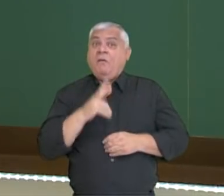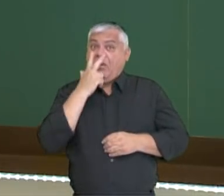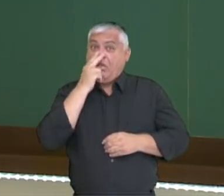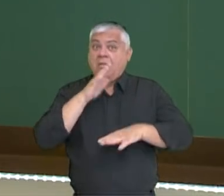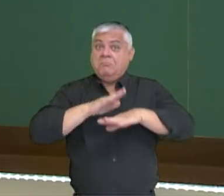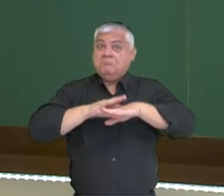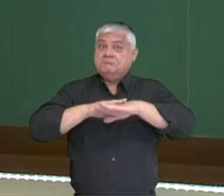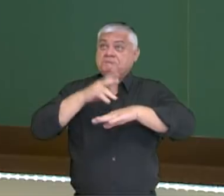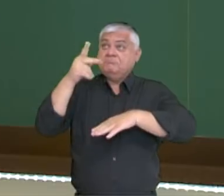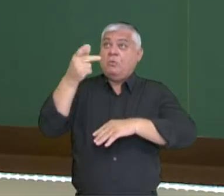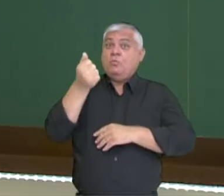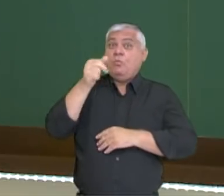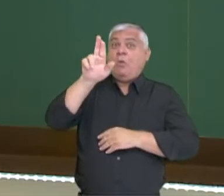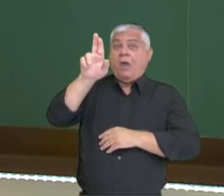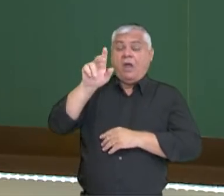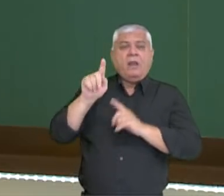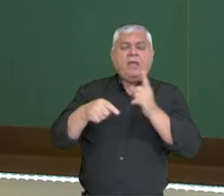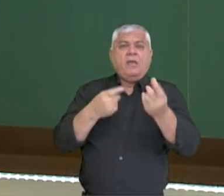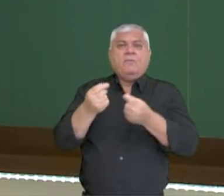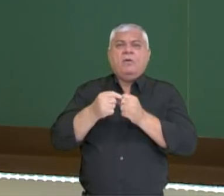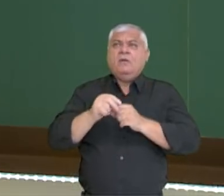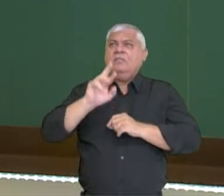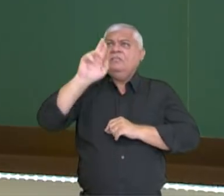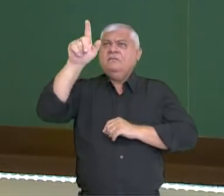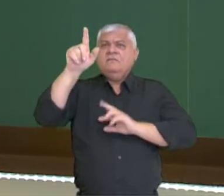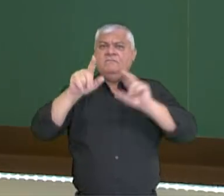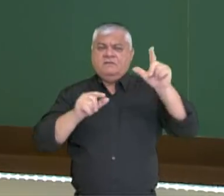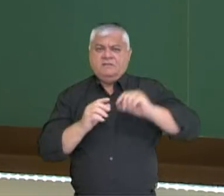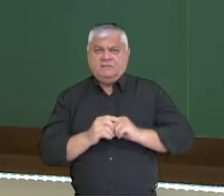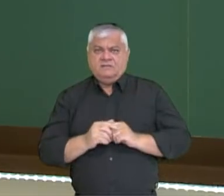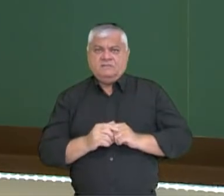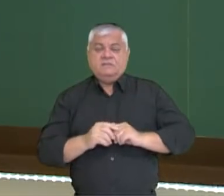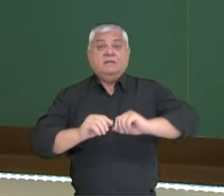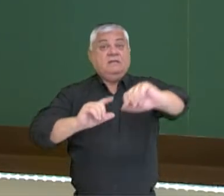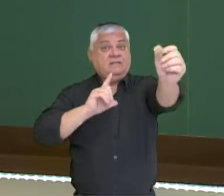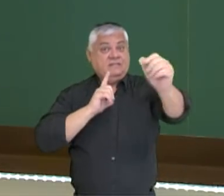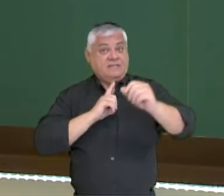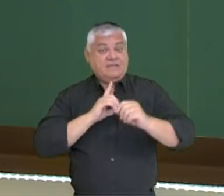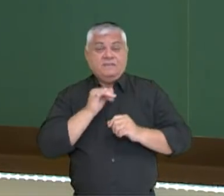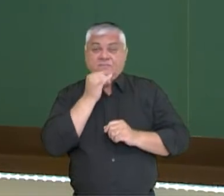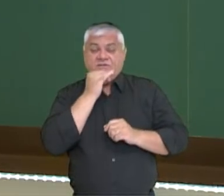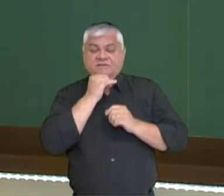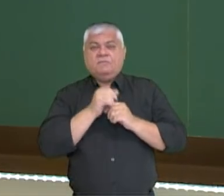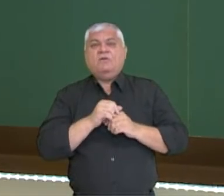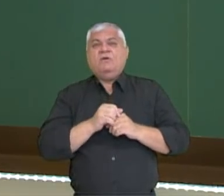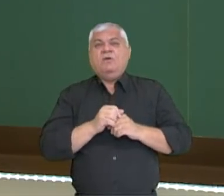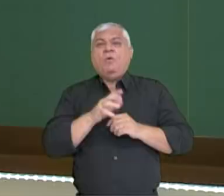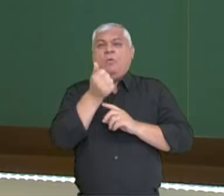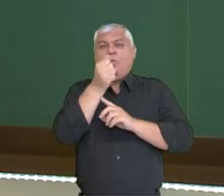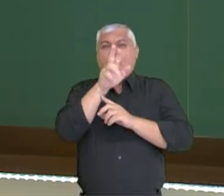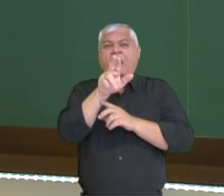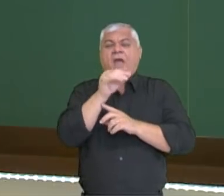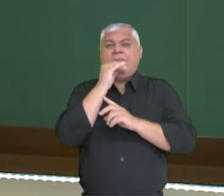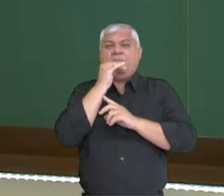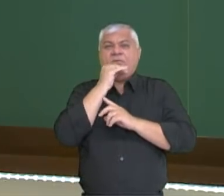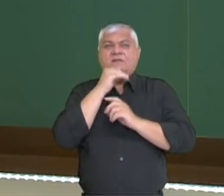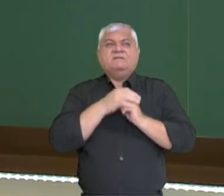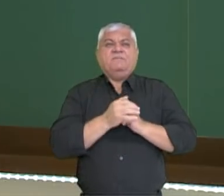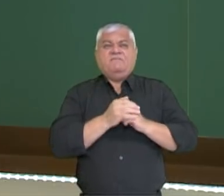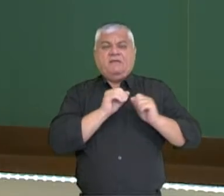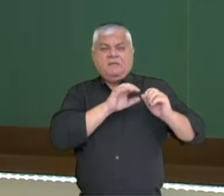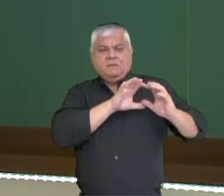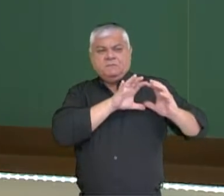atmosfera, que vão ser diferentes de um lugar para o outro. E essa característica ela é empurrada, esse ar com características